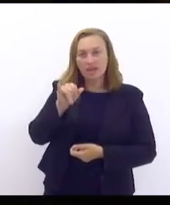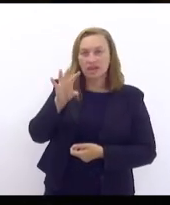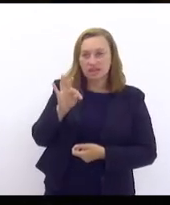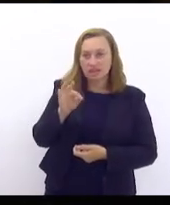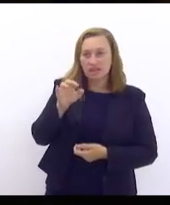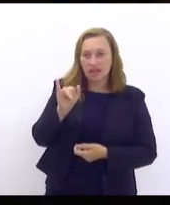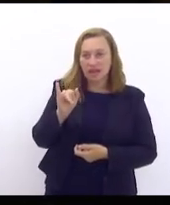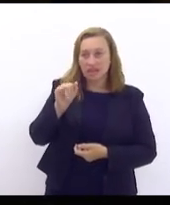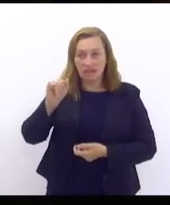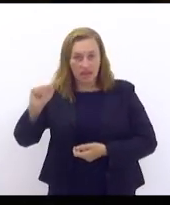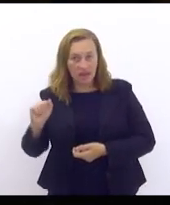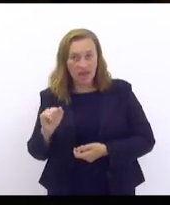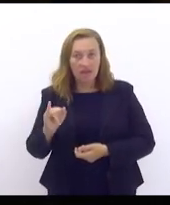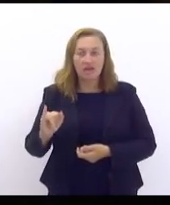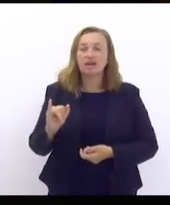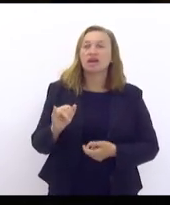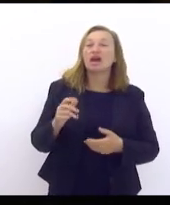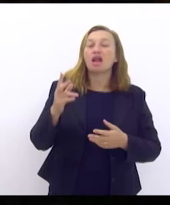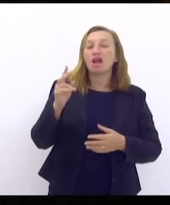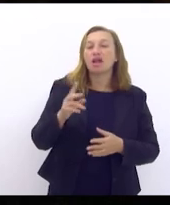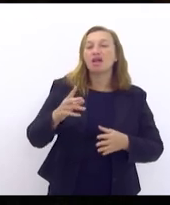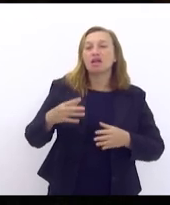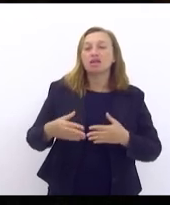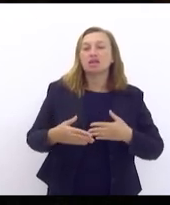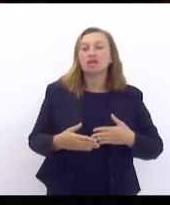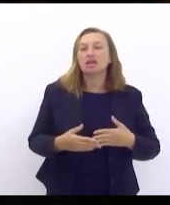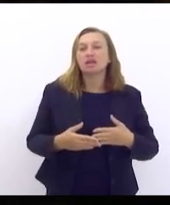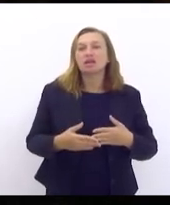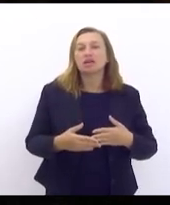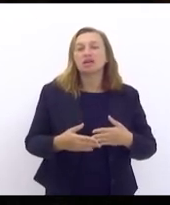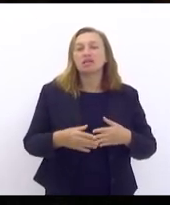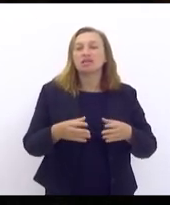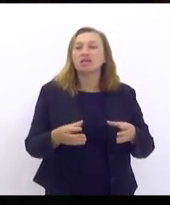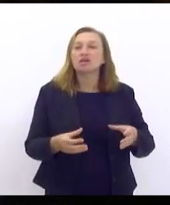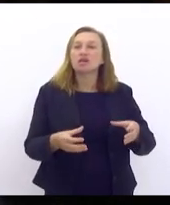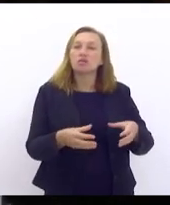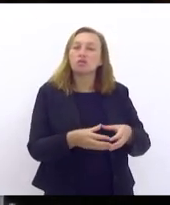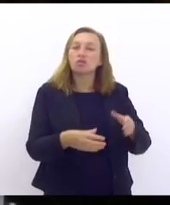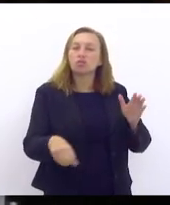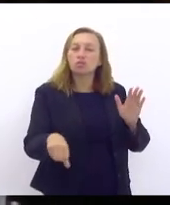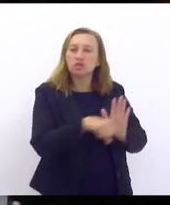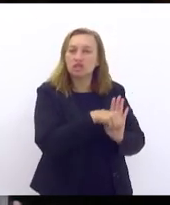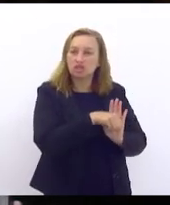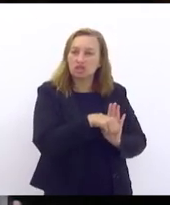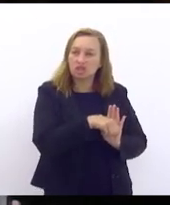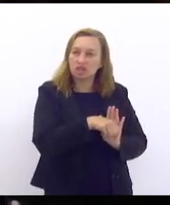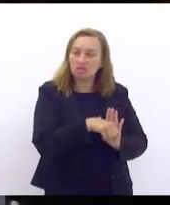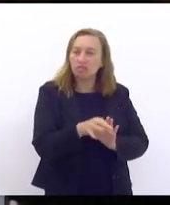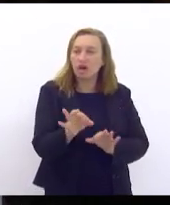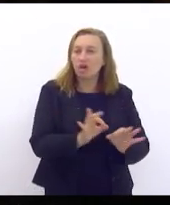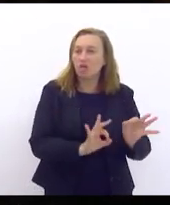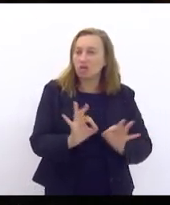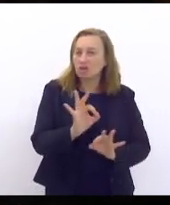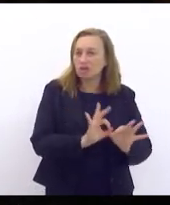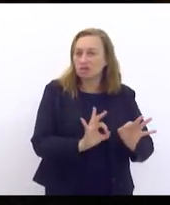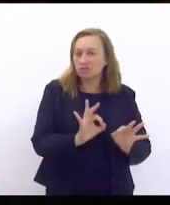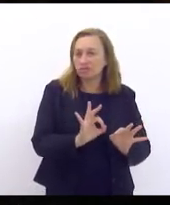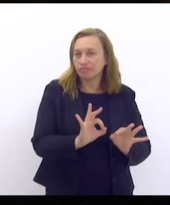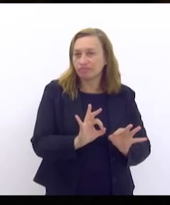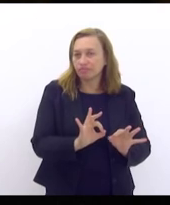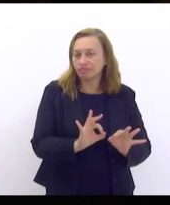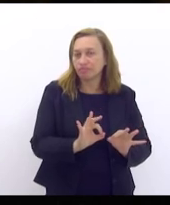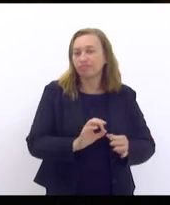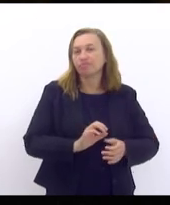Itatiaia levando para o município a máfia, ou melhor, a organização criminosa